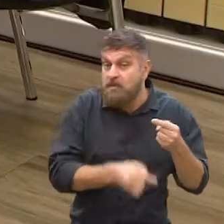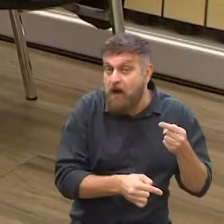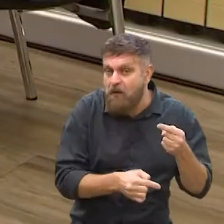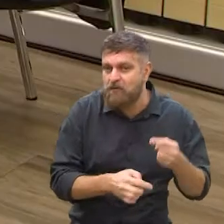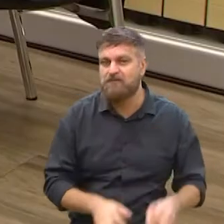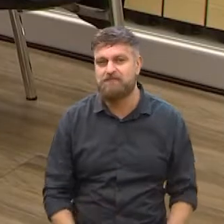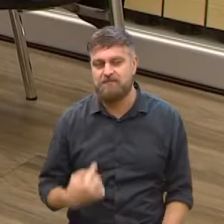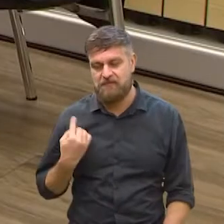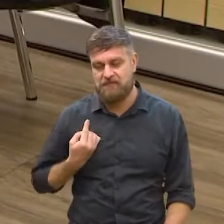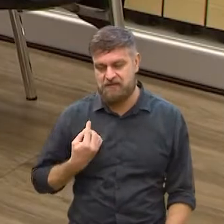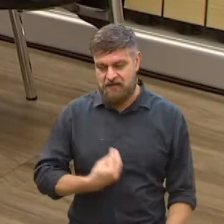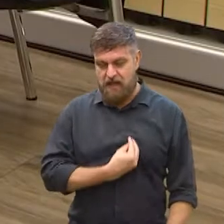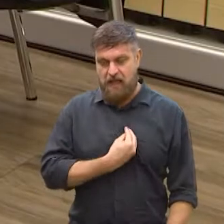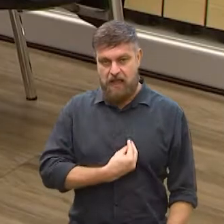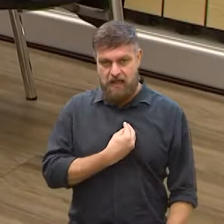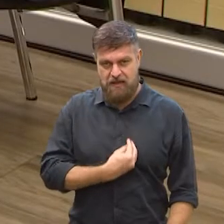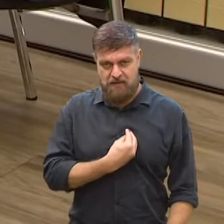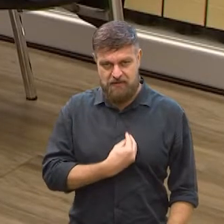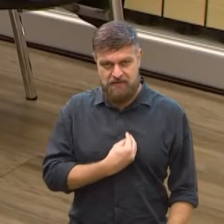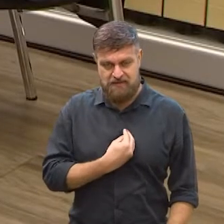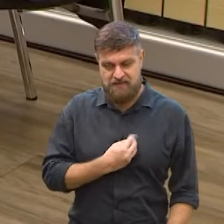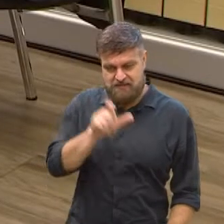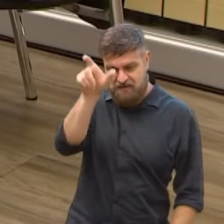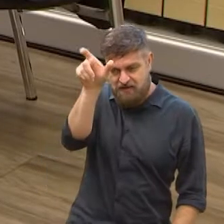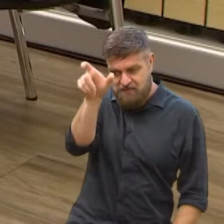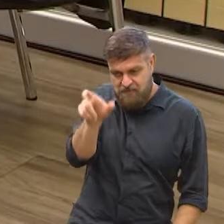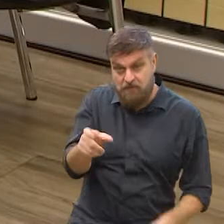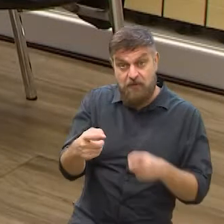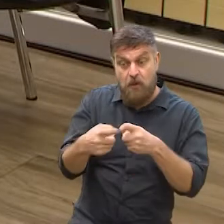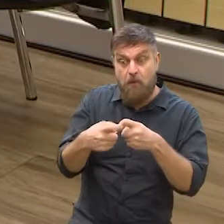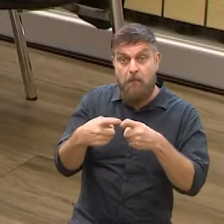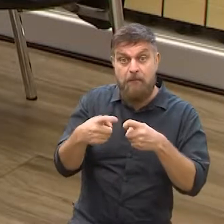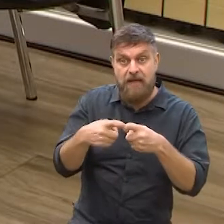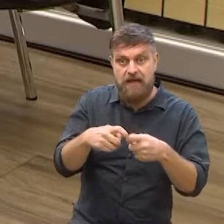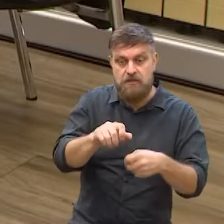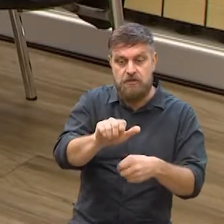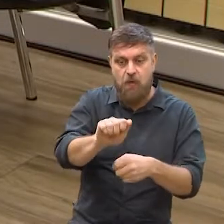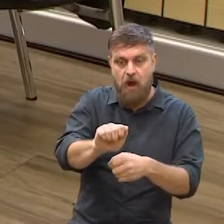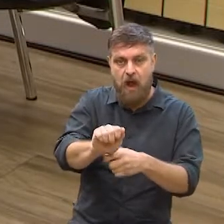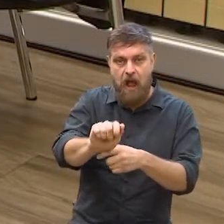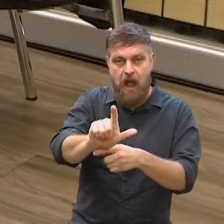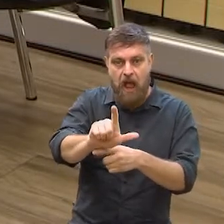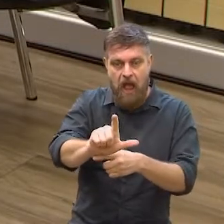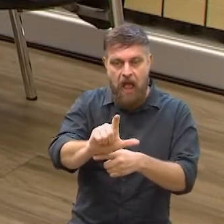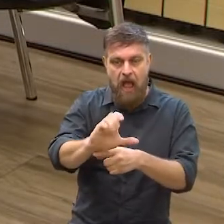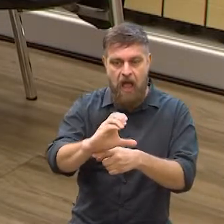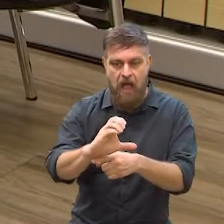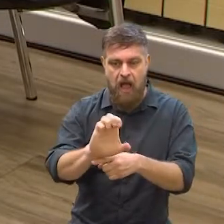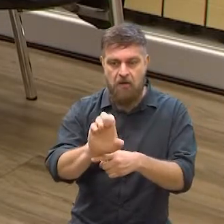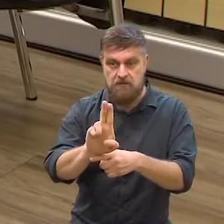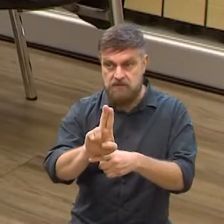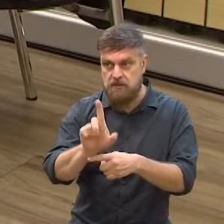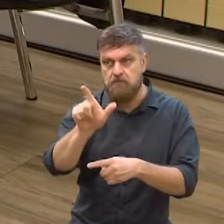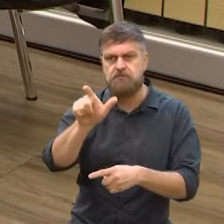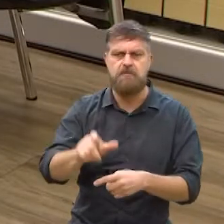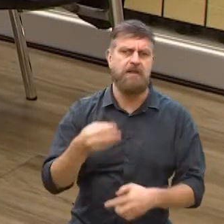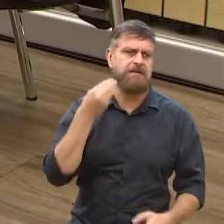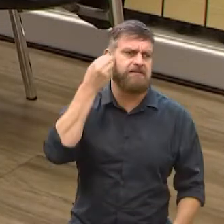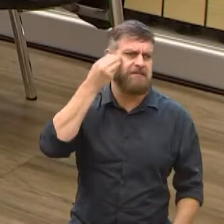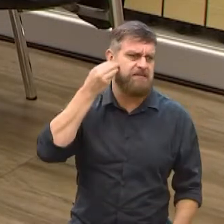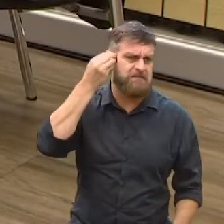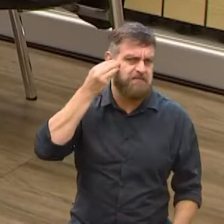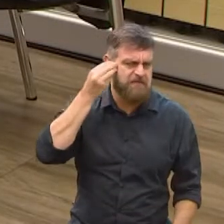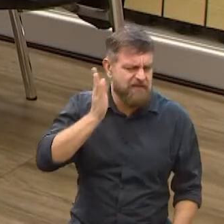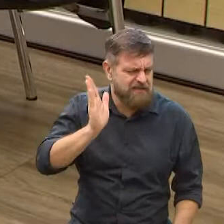por isso que nós temos aqui a companhia do Dr. Alceu Beani, que como cirurgião experiente, já falamos dele no